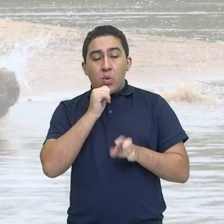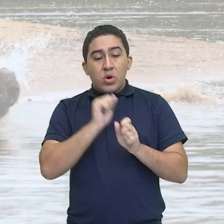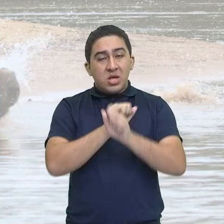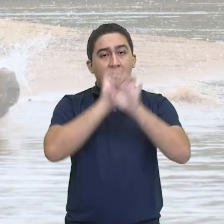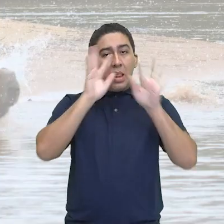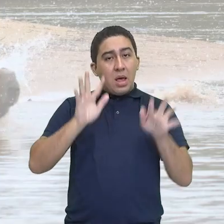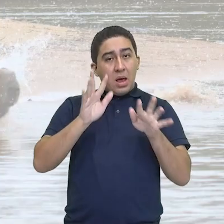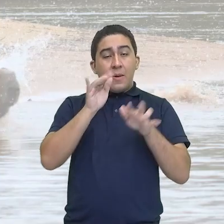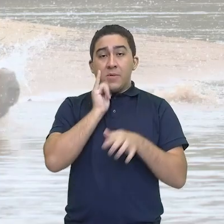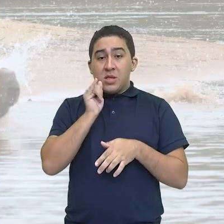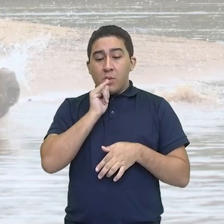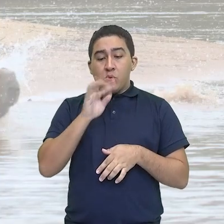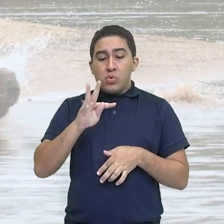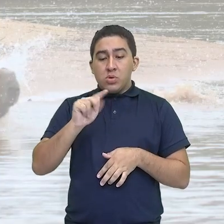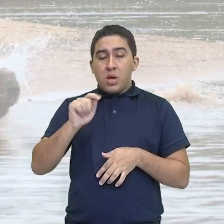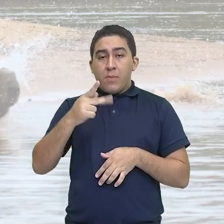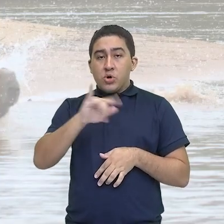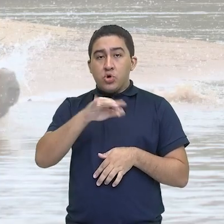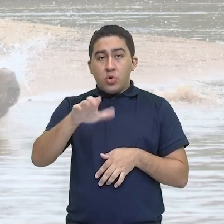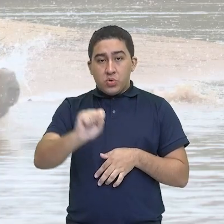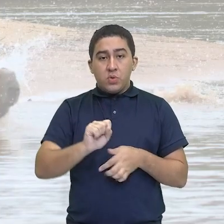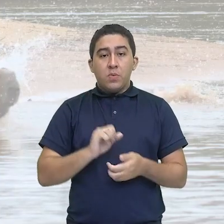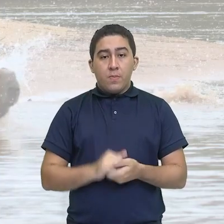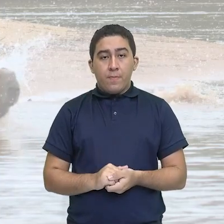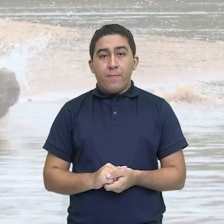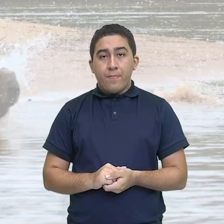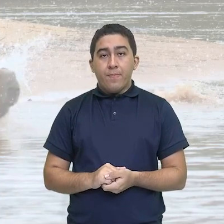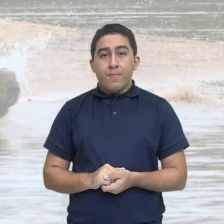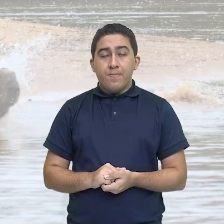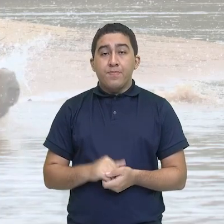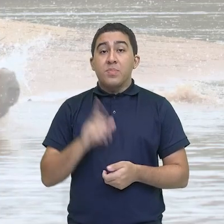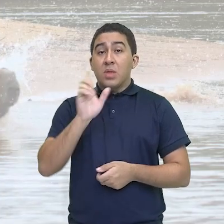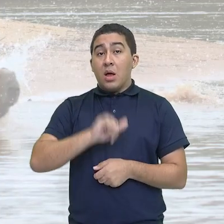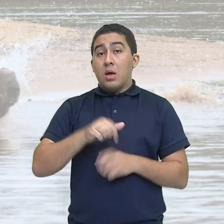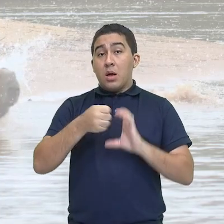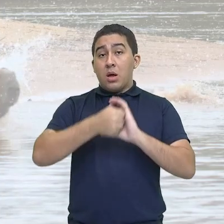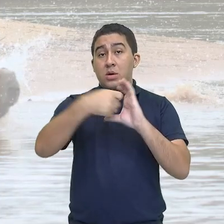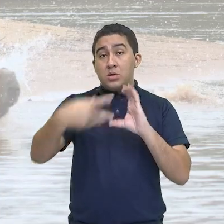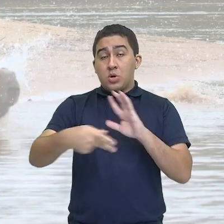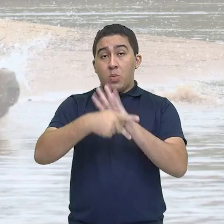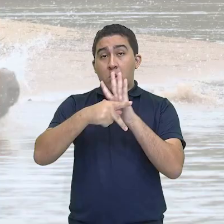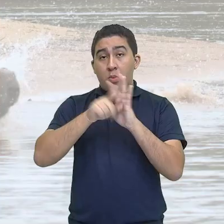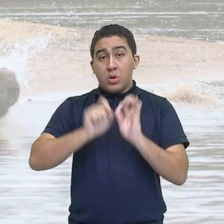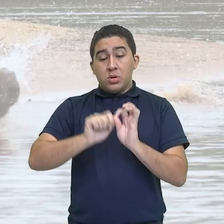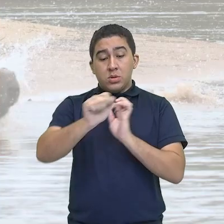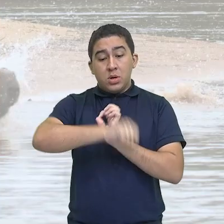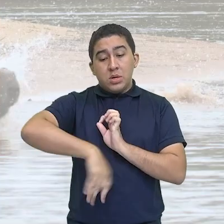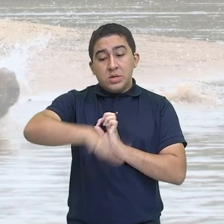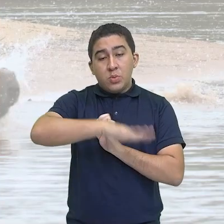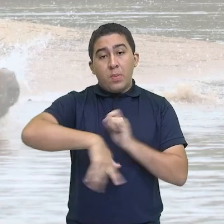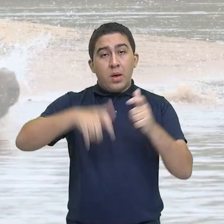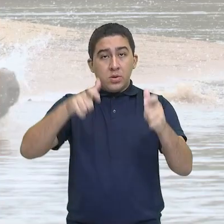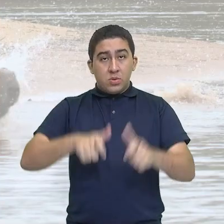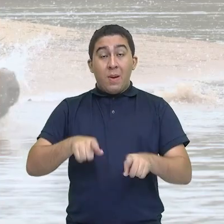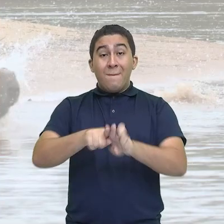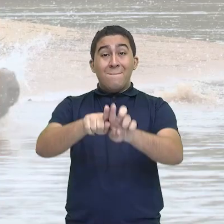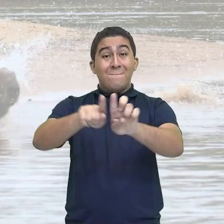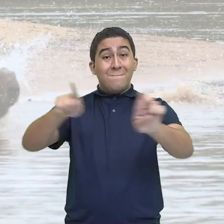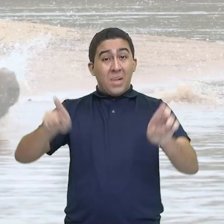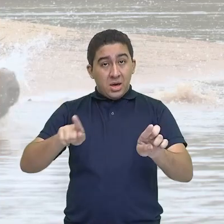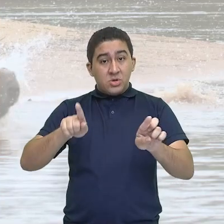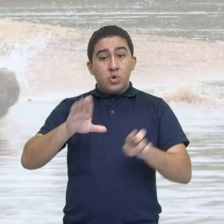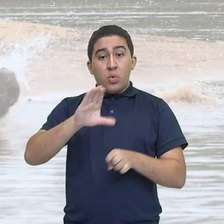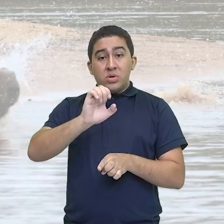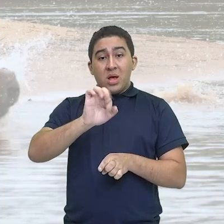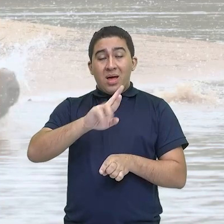o Rio Tapajós, por exemplo. Então, essas são características deste bioma. Mas lá o bioma